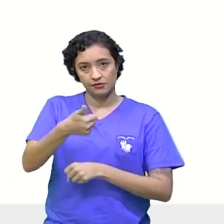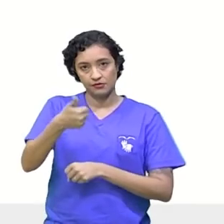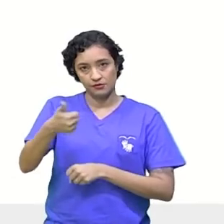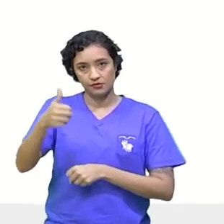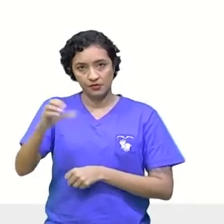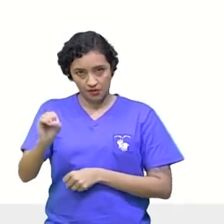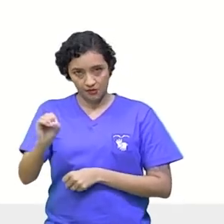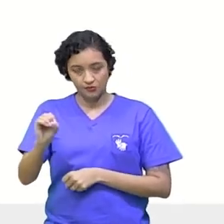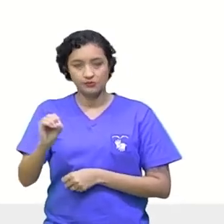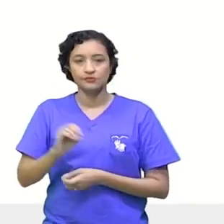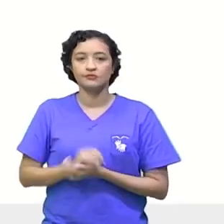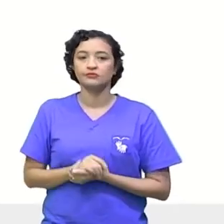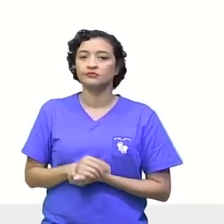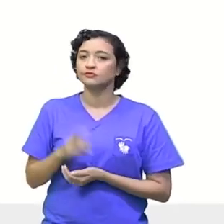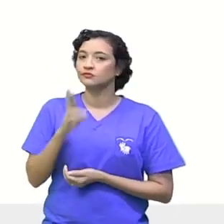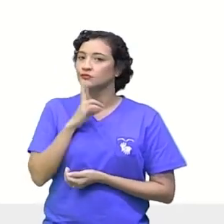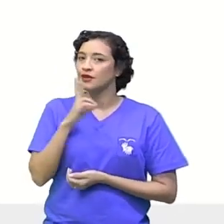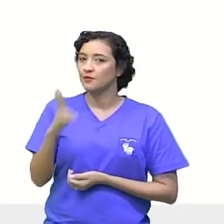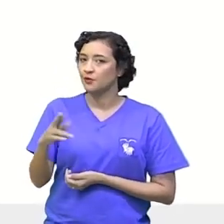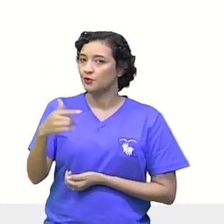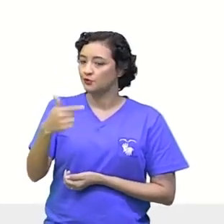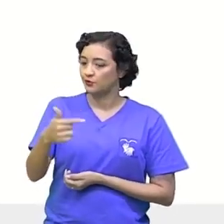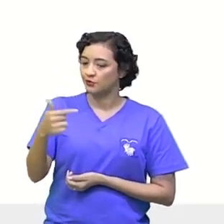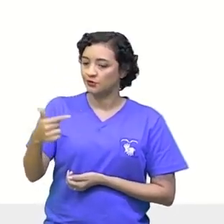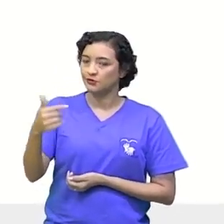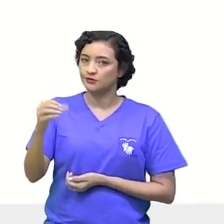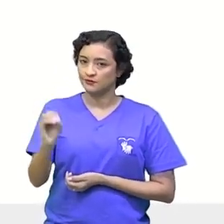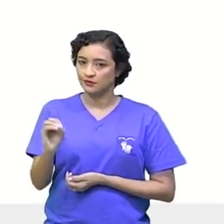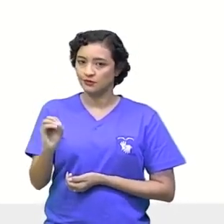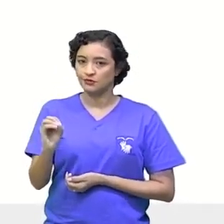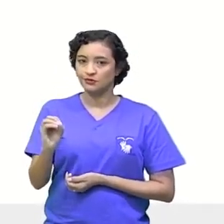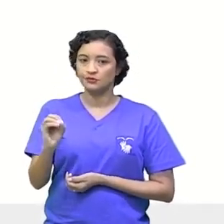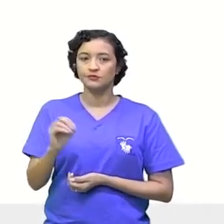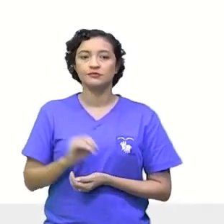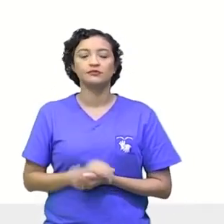220. 75 mais 75 é quanto?